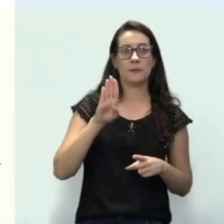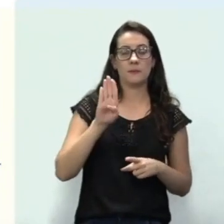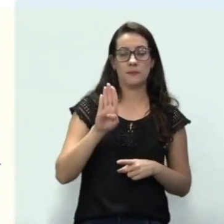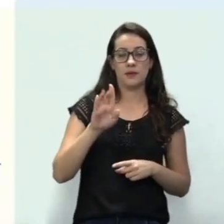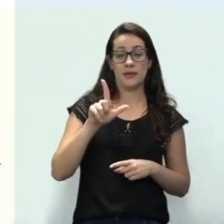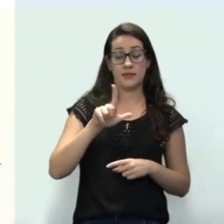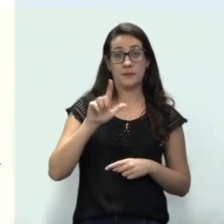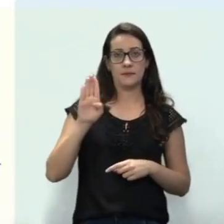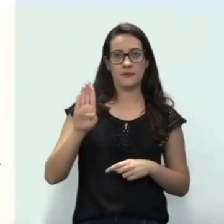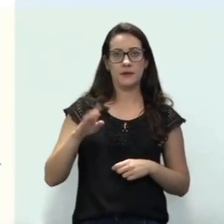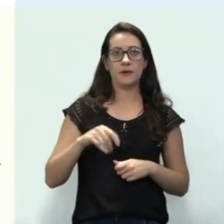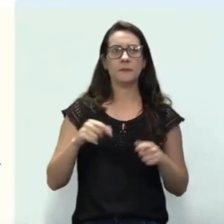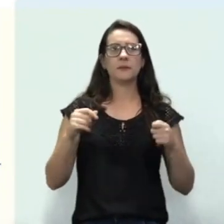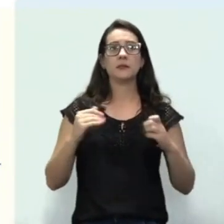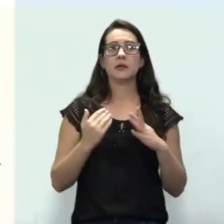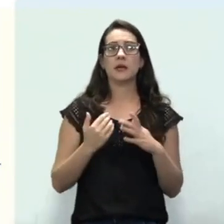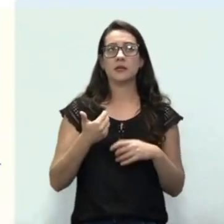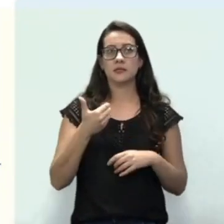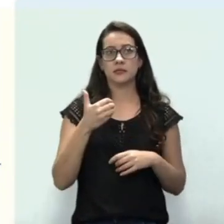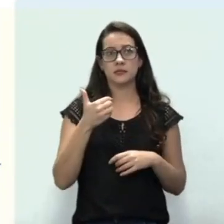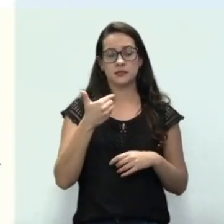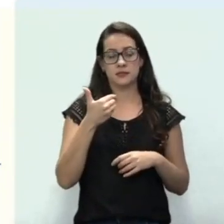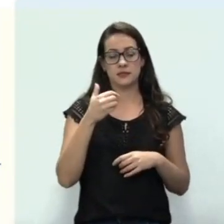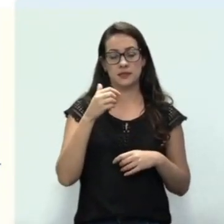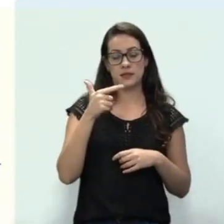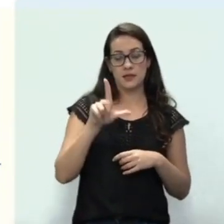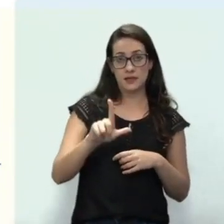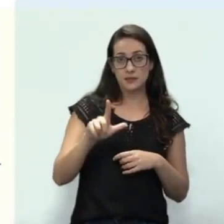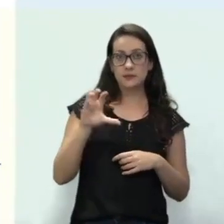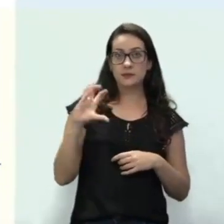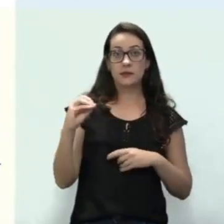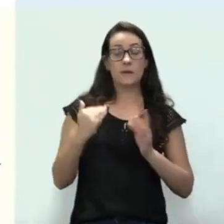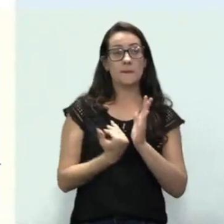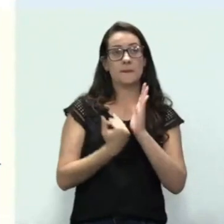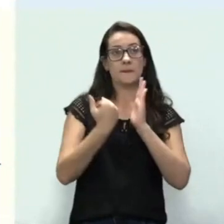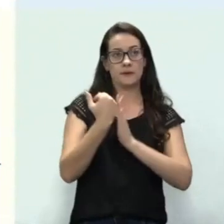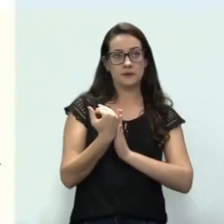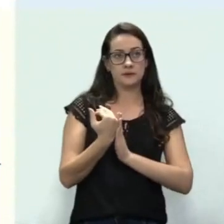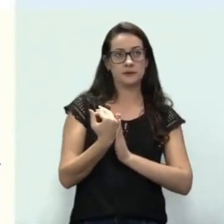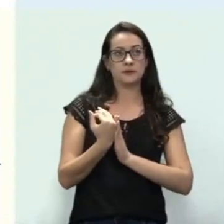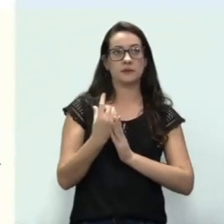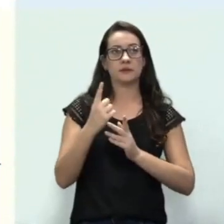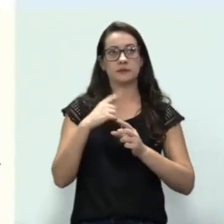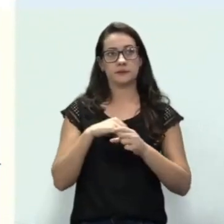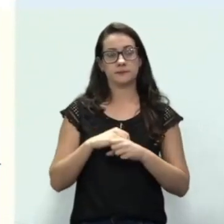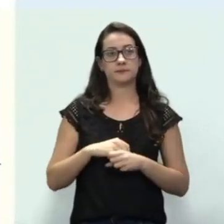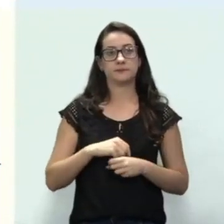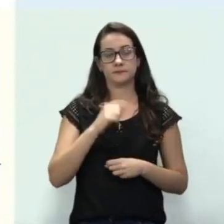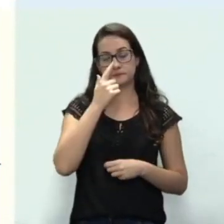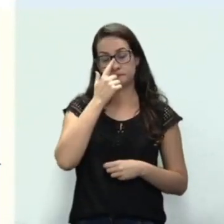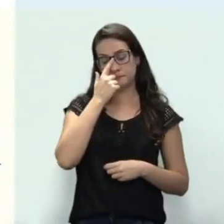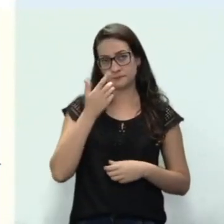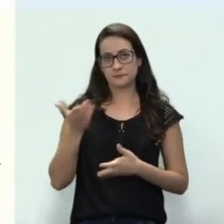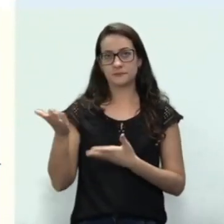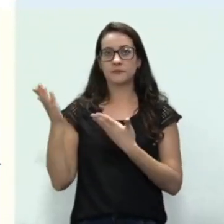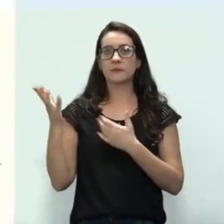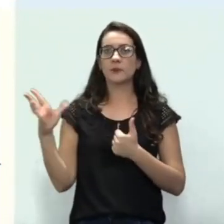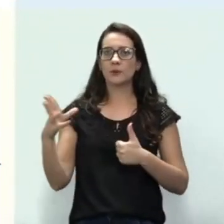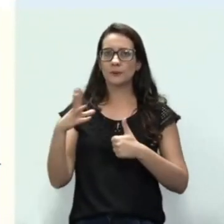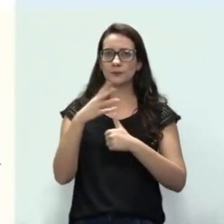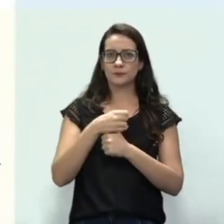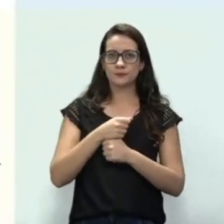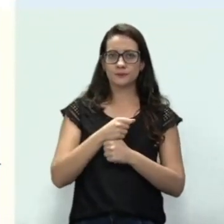maior do que um L0T mínimo, que é dado por essas três condições, a primeira, a segunda e